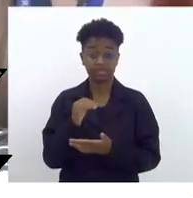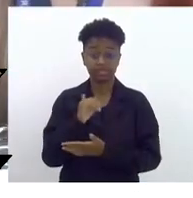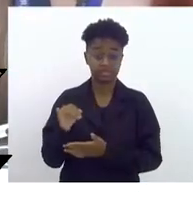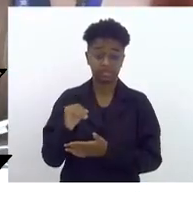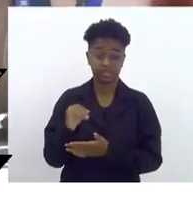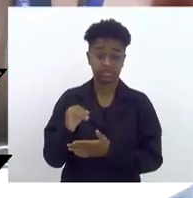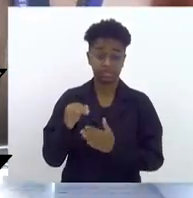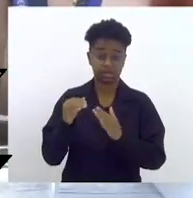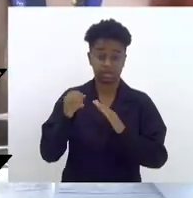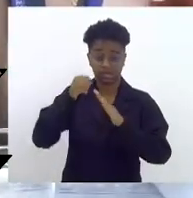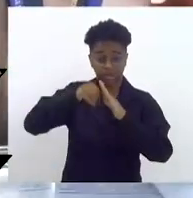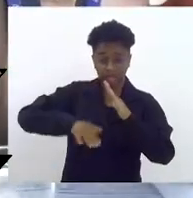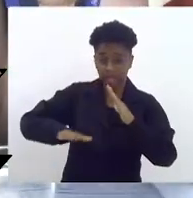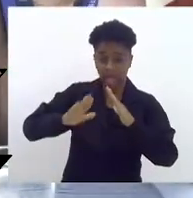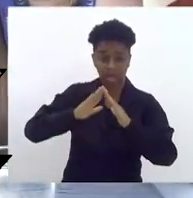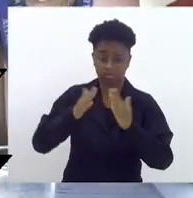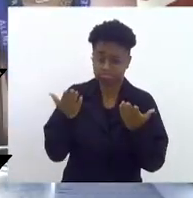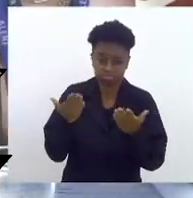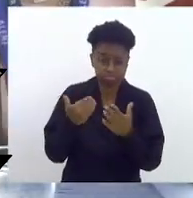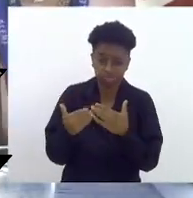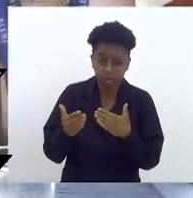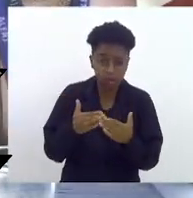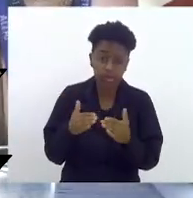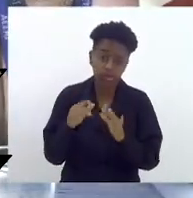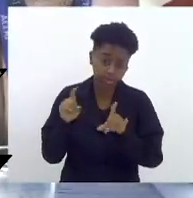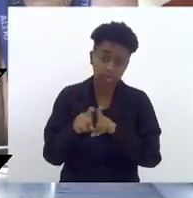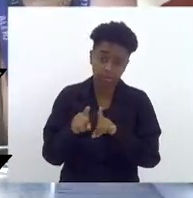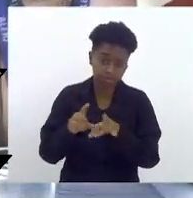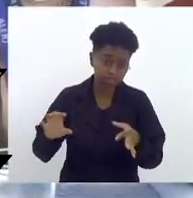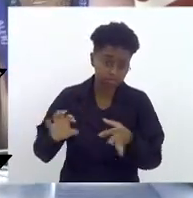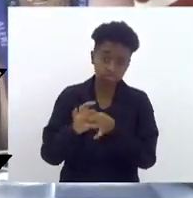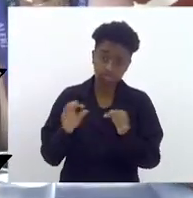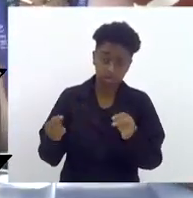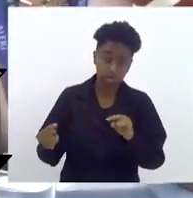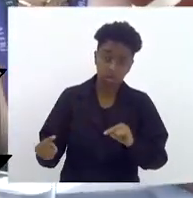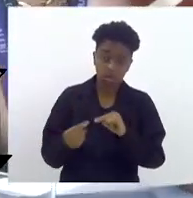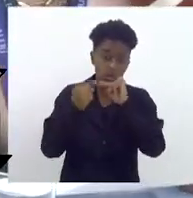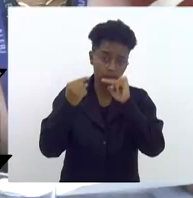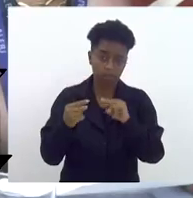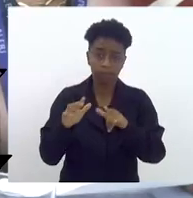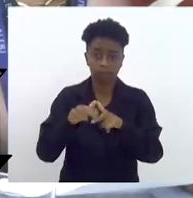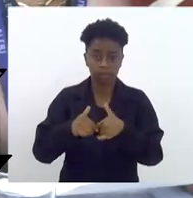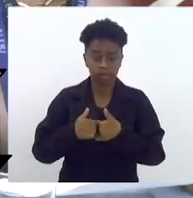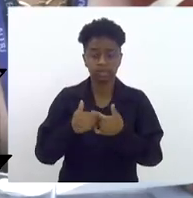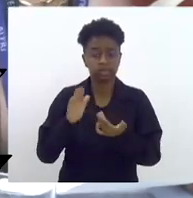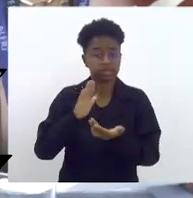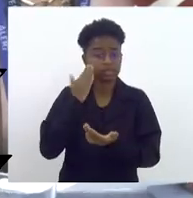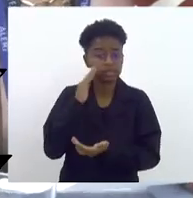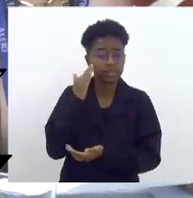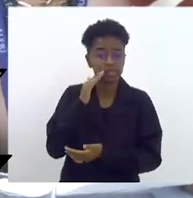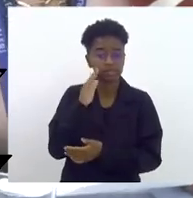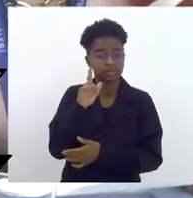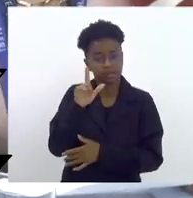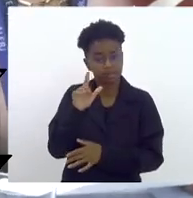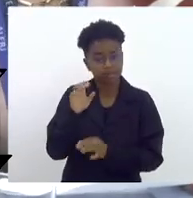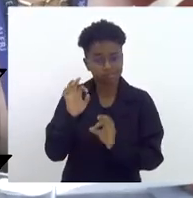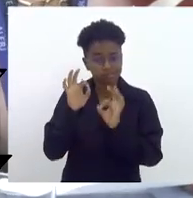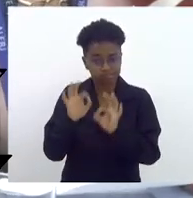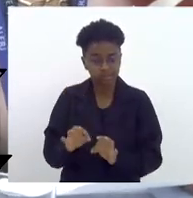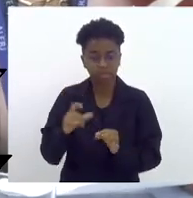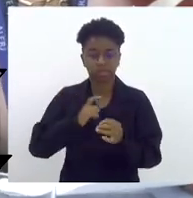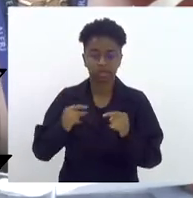terreiro específico enfim qual seja vai caber por uma interpretação literal Aqui o lugar cultural